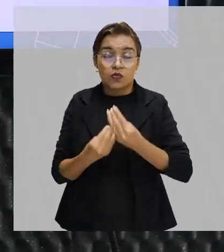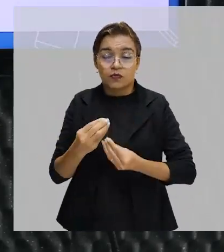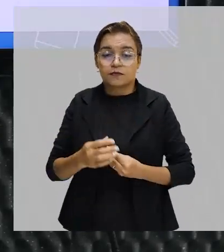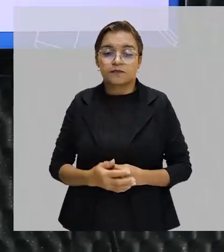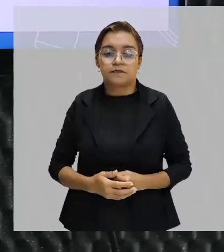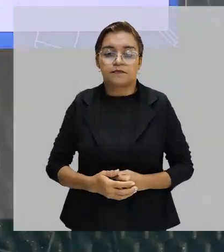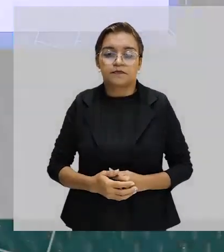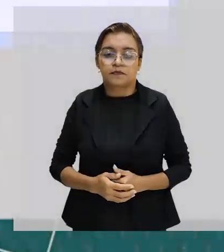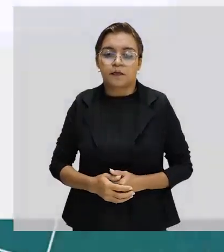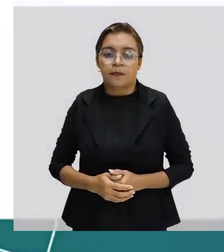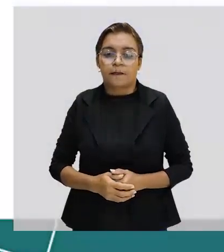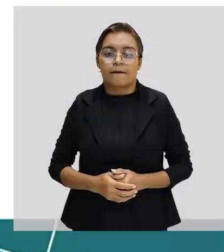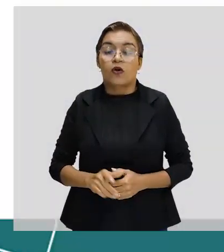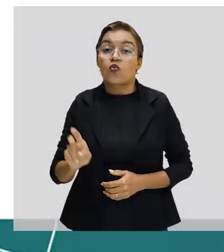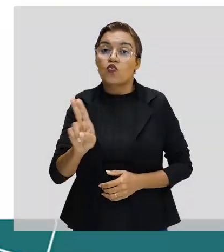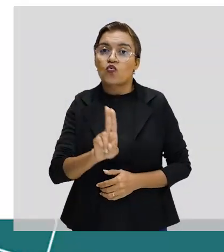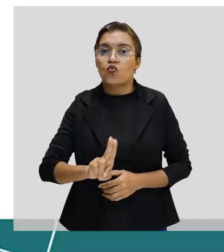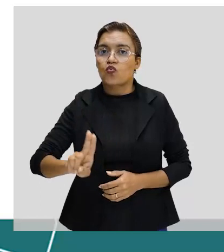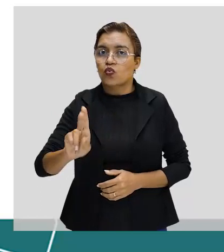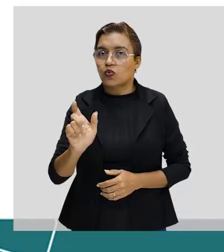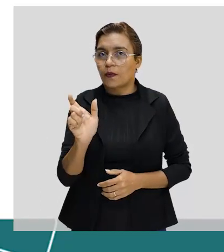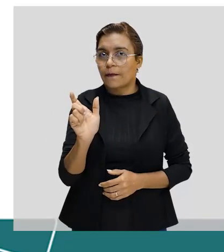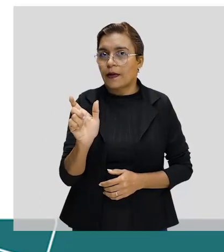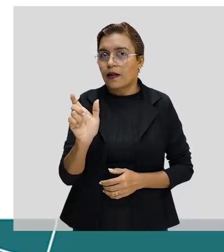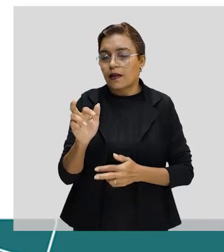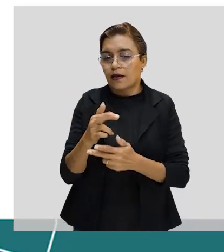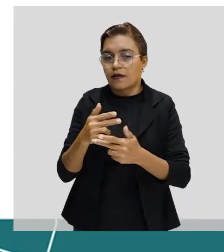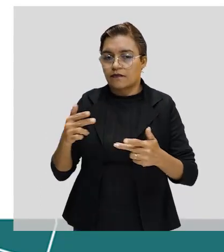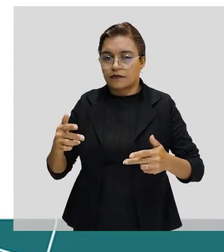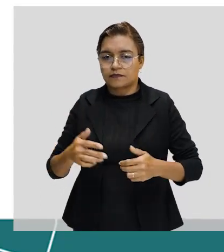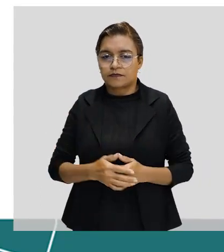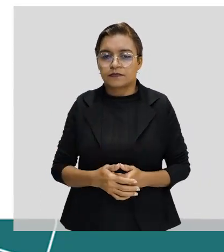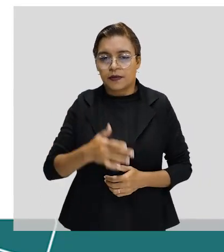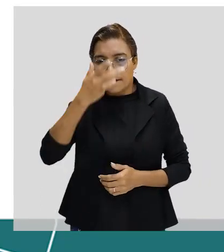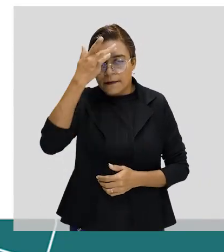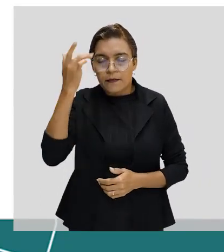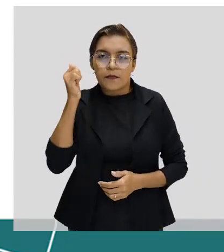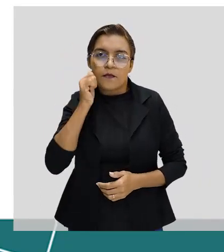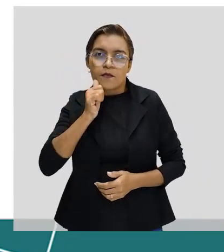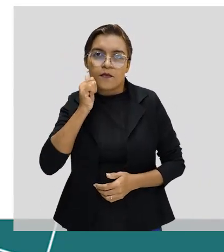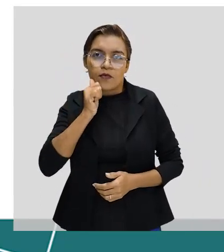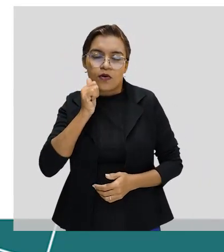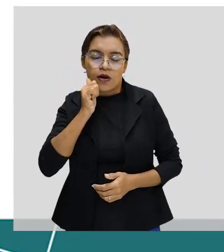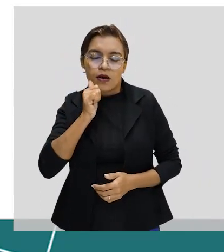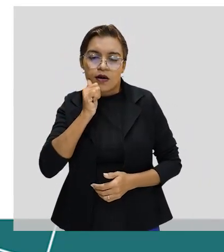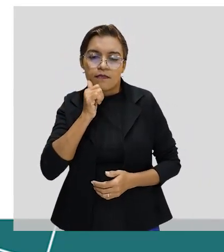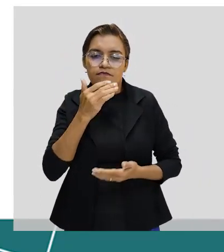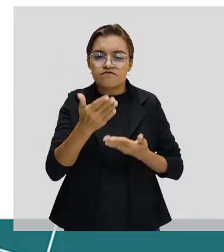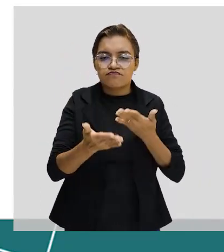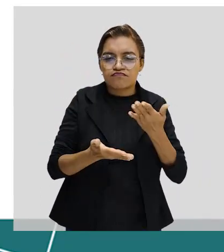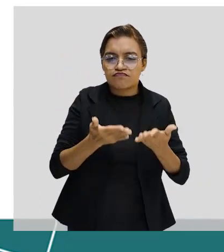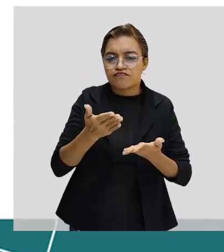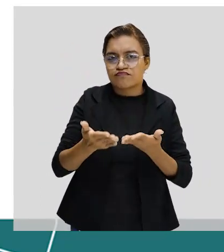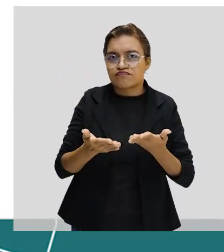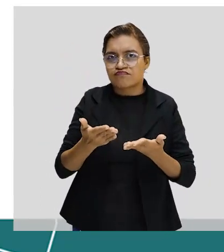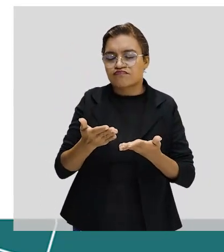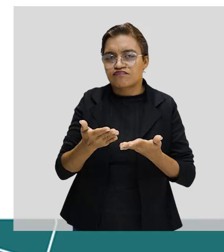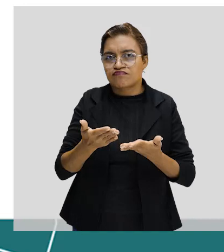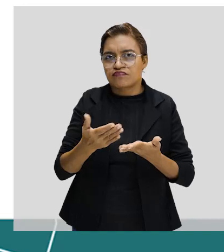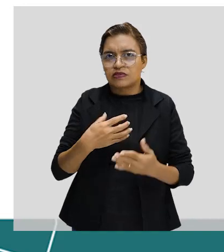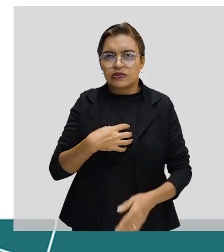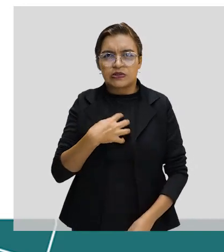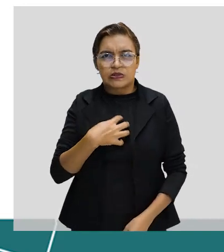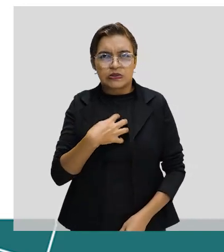Colocação das palavras. A atendente mal-humorada dobrou as camisas. A atendente, ela